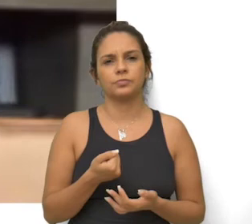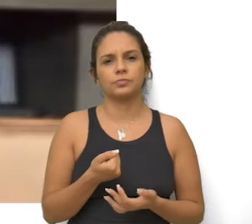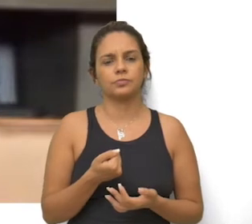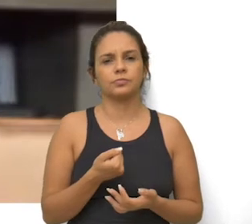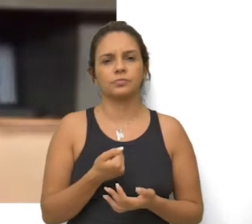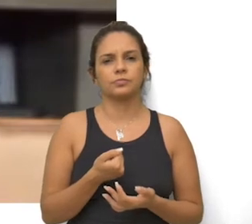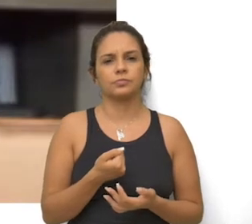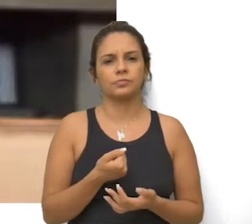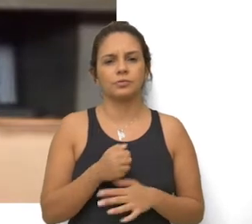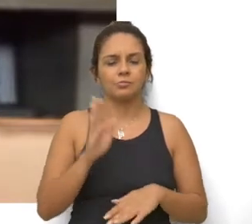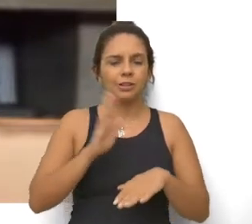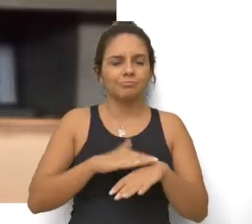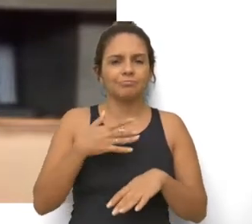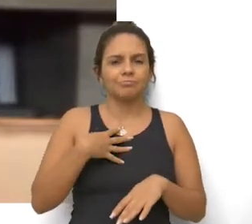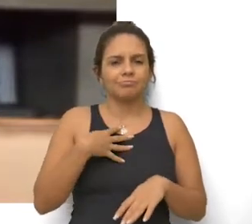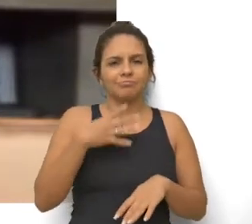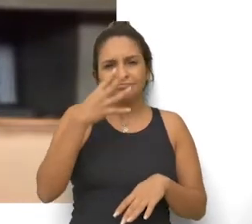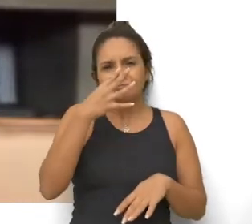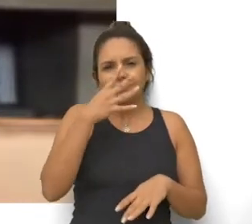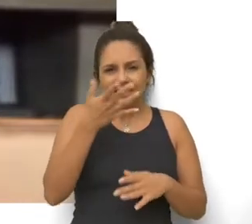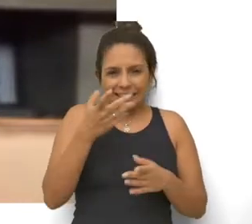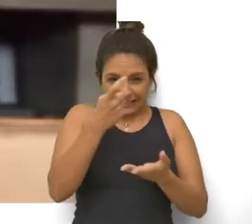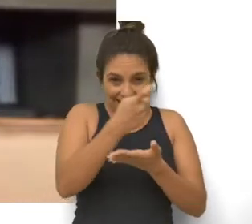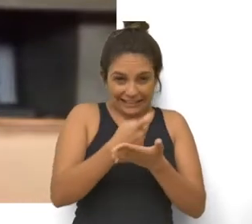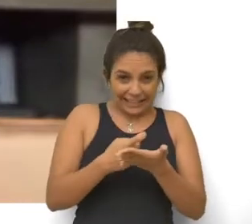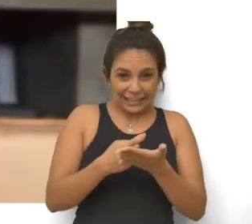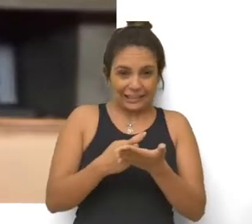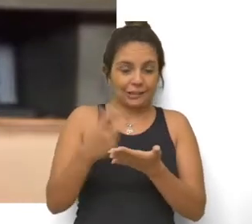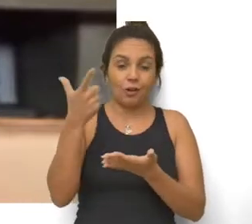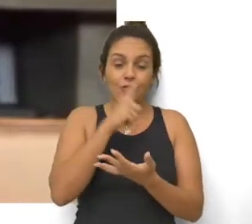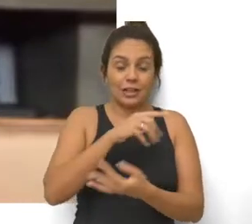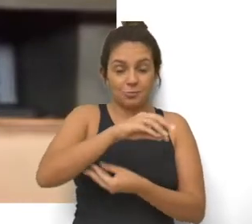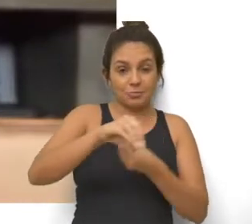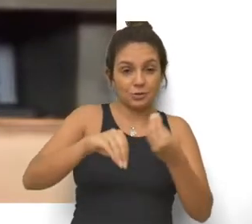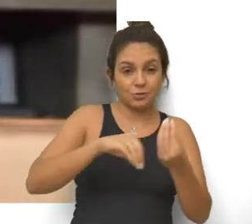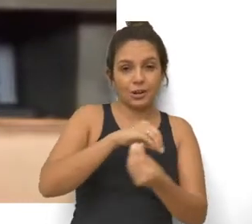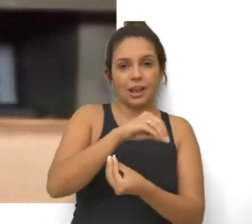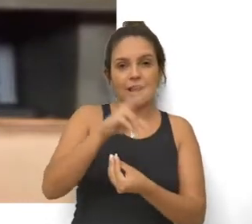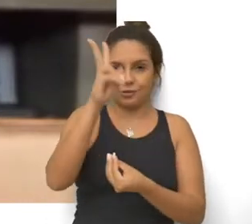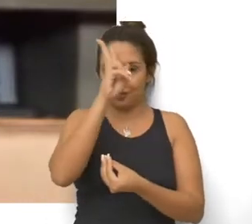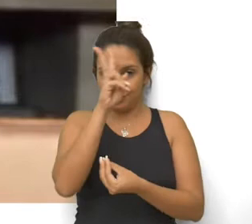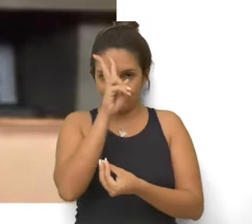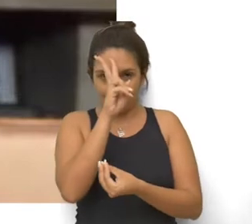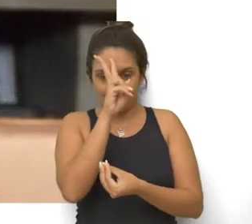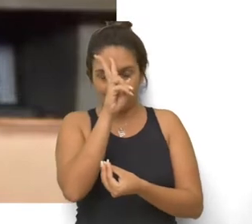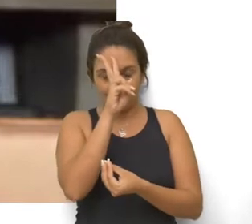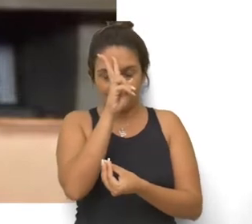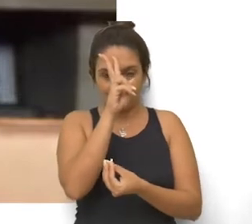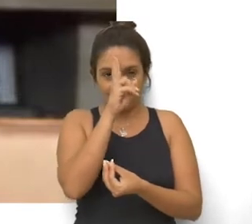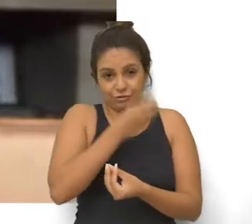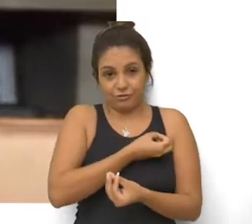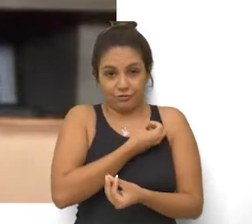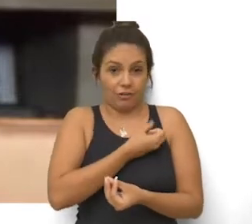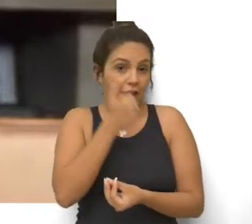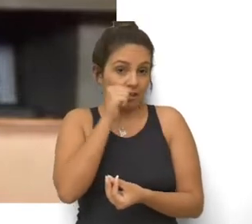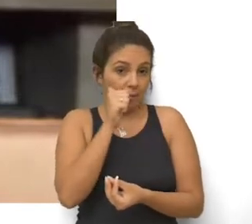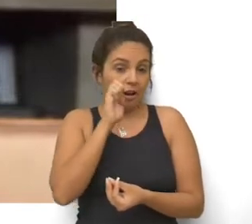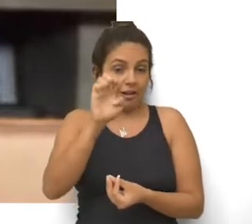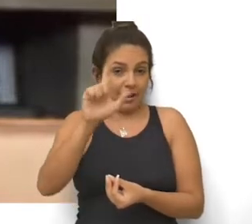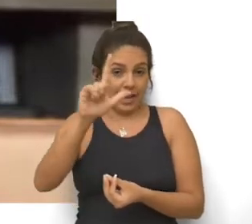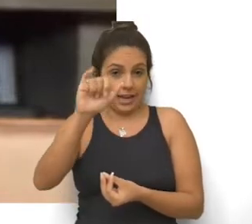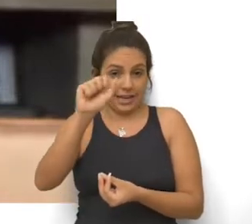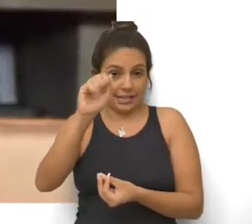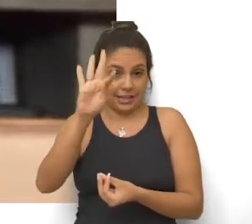e o que eu acho mais fascinante no texto é que ela conseguiu misturar a história de vida dessa mulher,